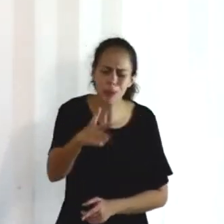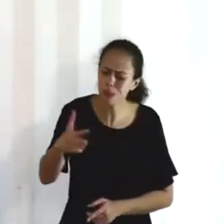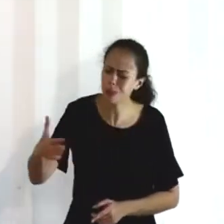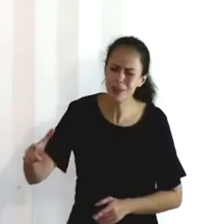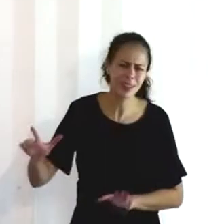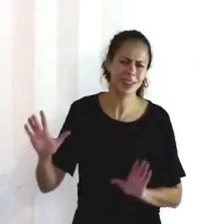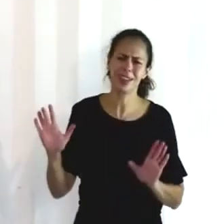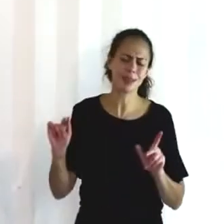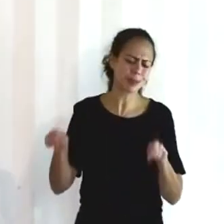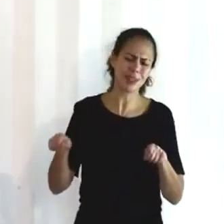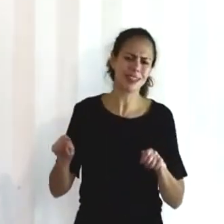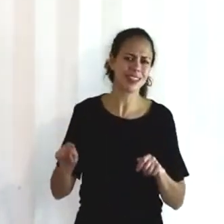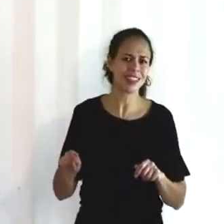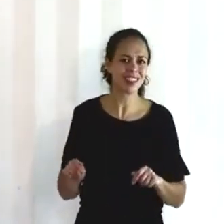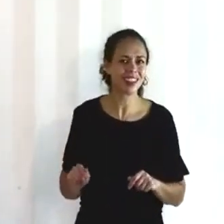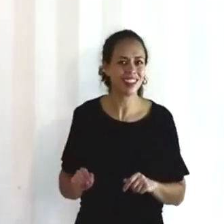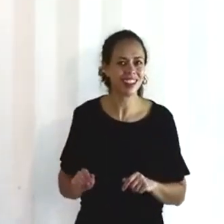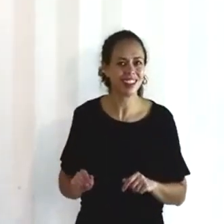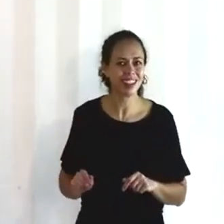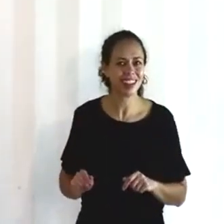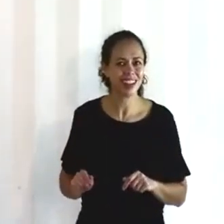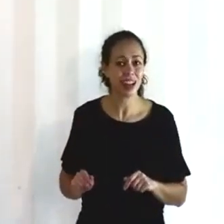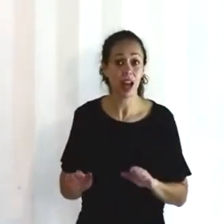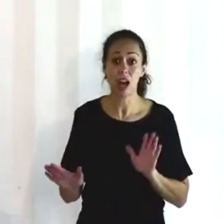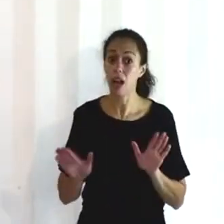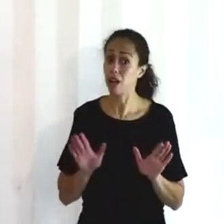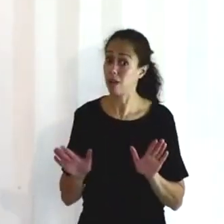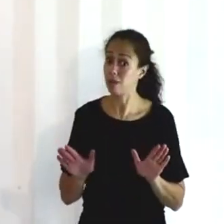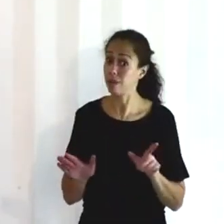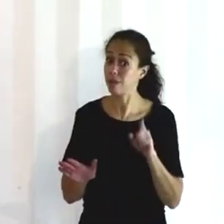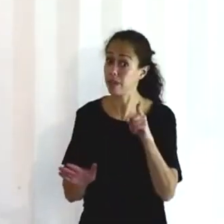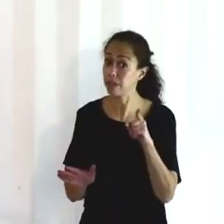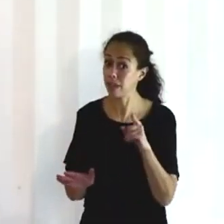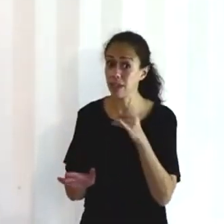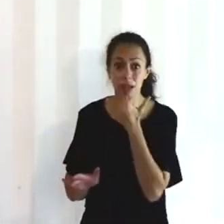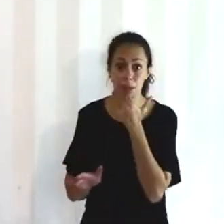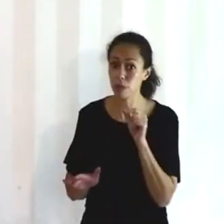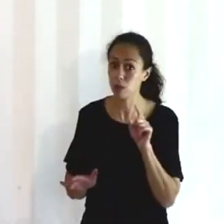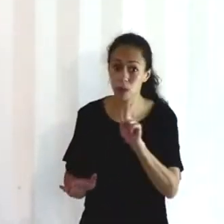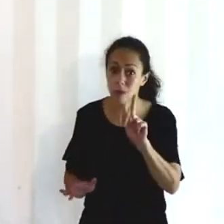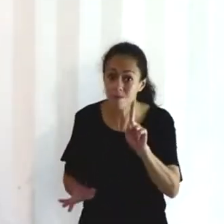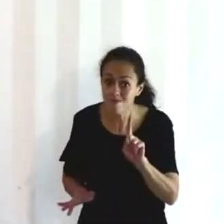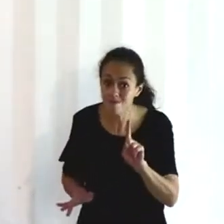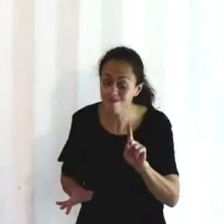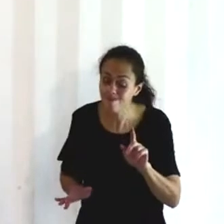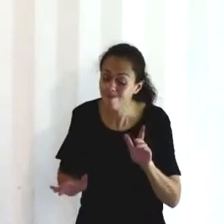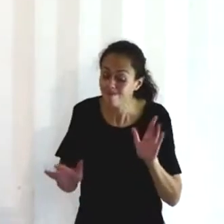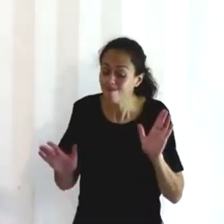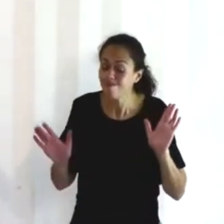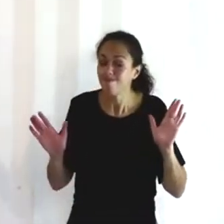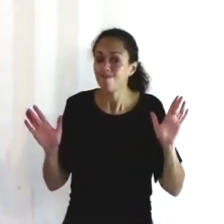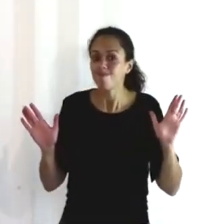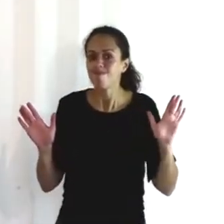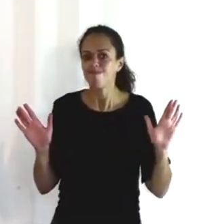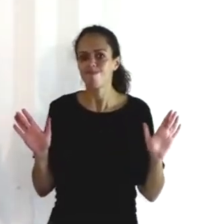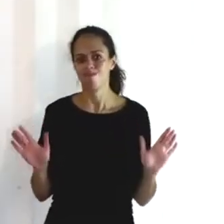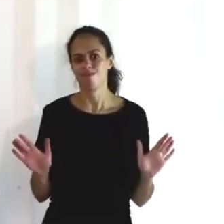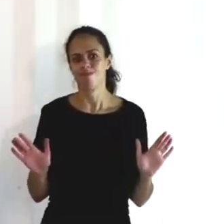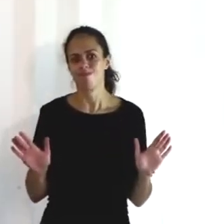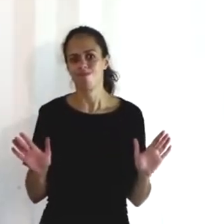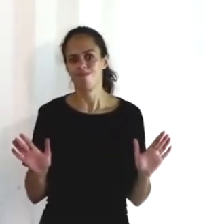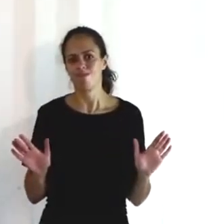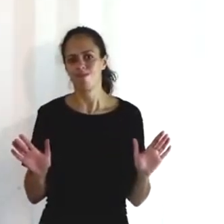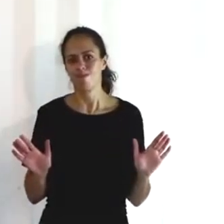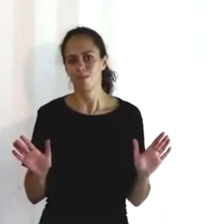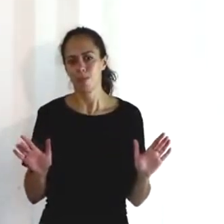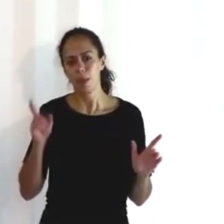passagem, parece-me que o versículo 35, assim também meu Pai Celeste vos fará, se do íntimo